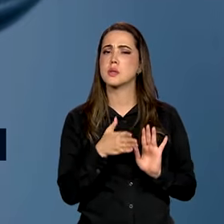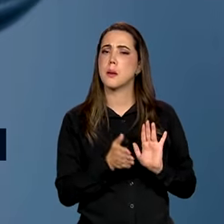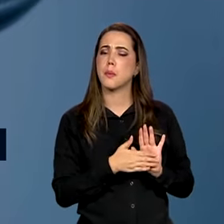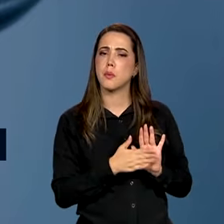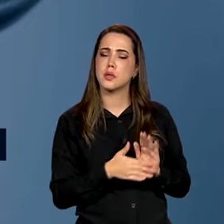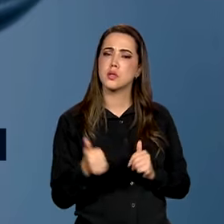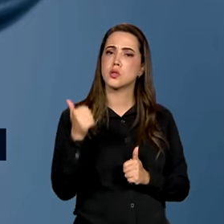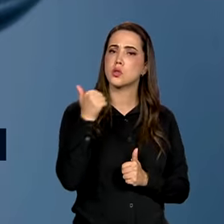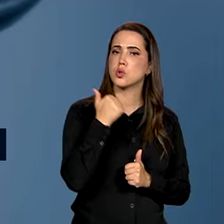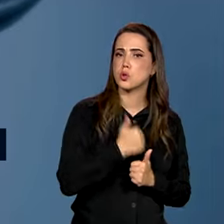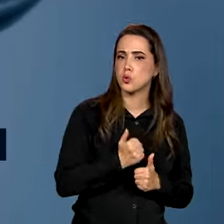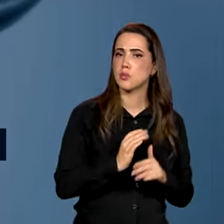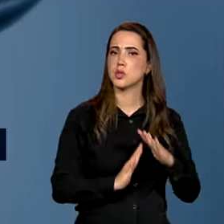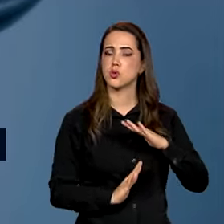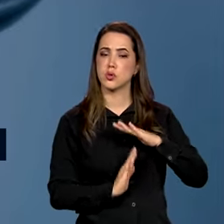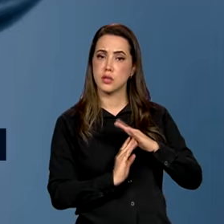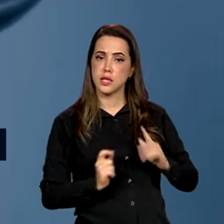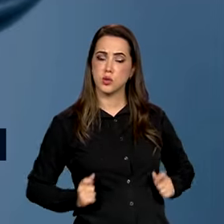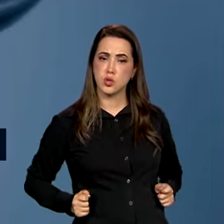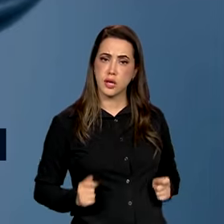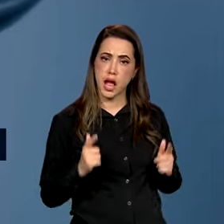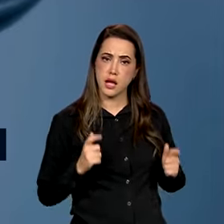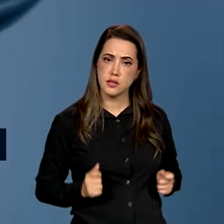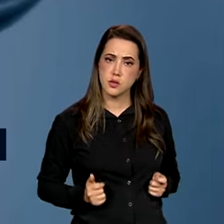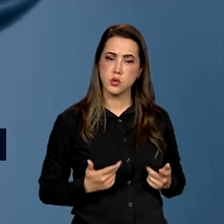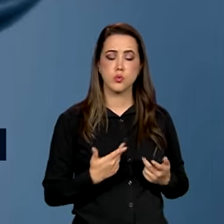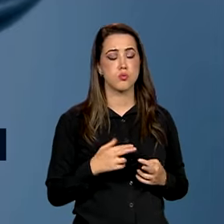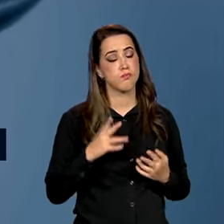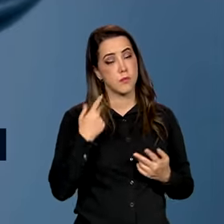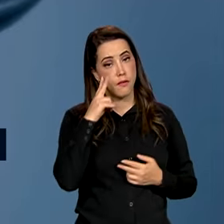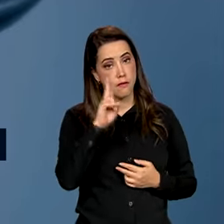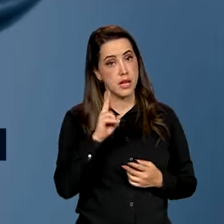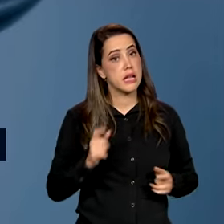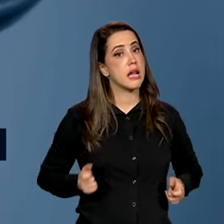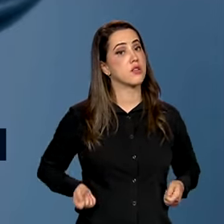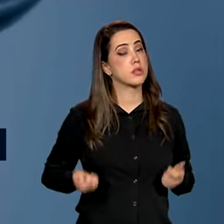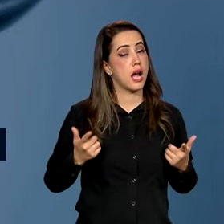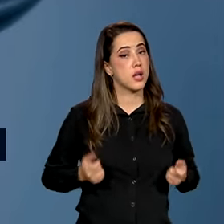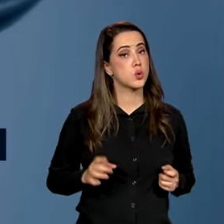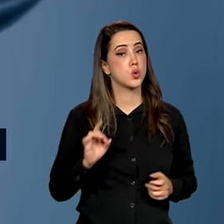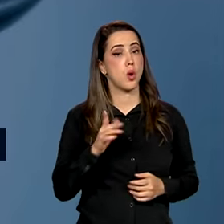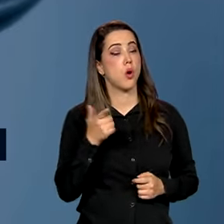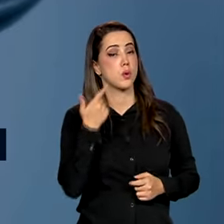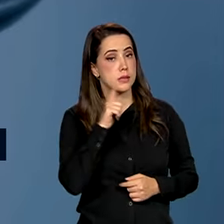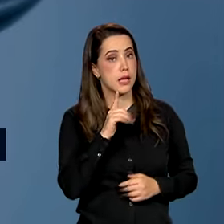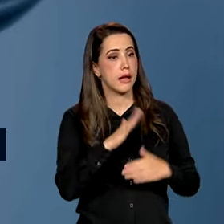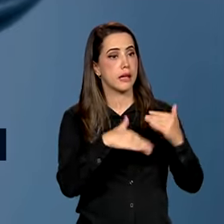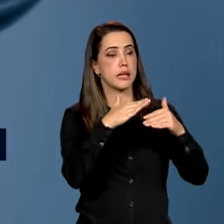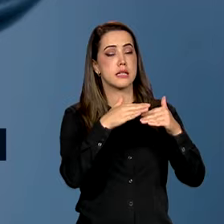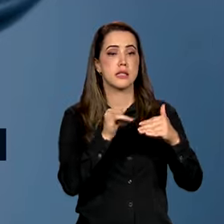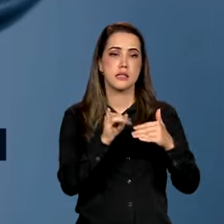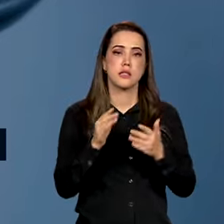vai substituir o chamado teto de gastos prevê que as despesas só possam crescer se houver também o crescimento das receitas